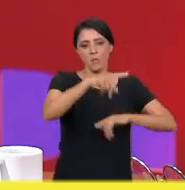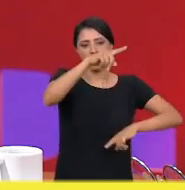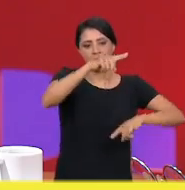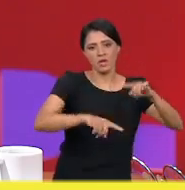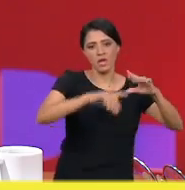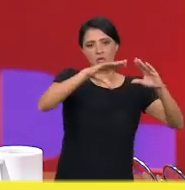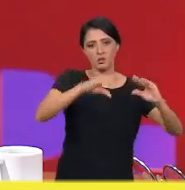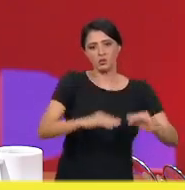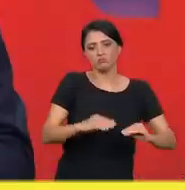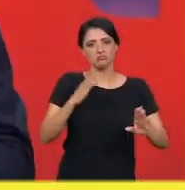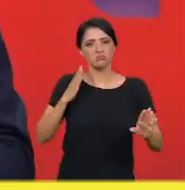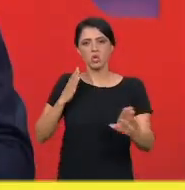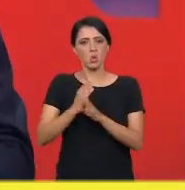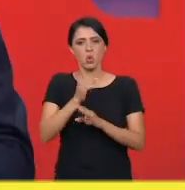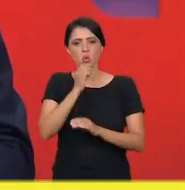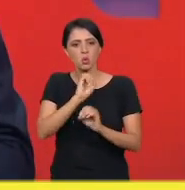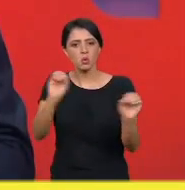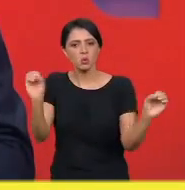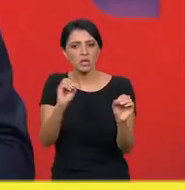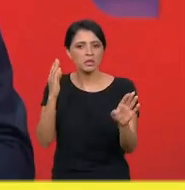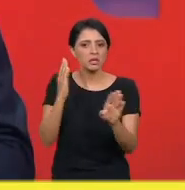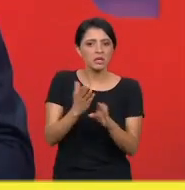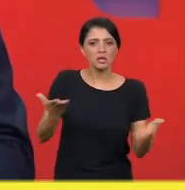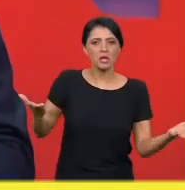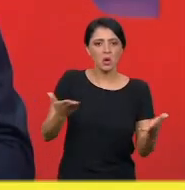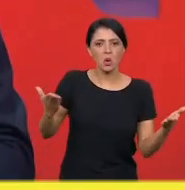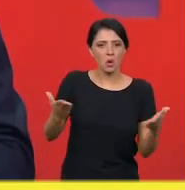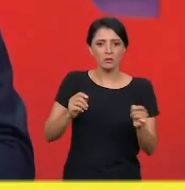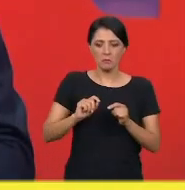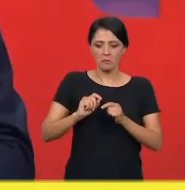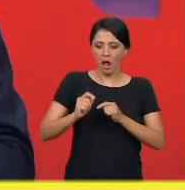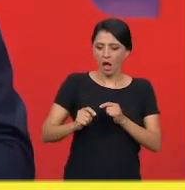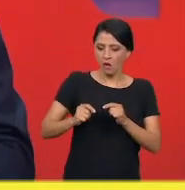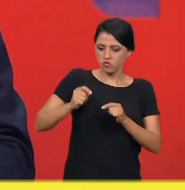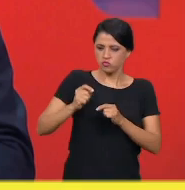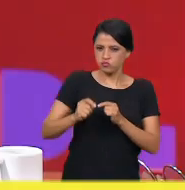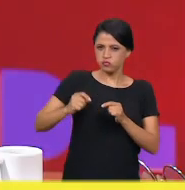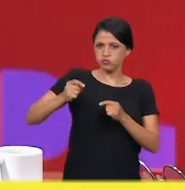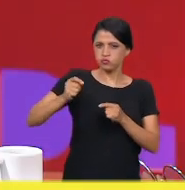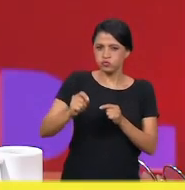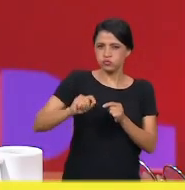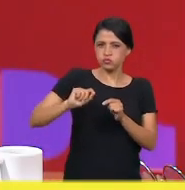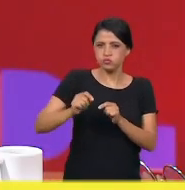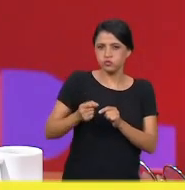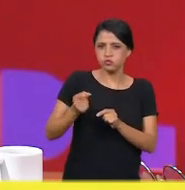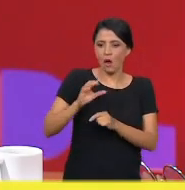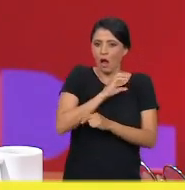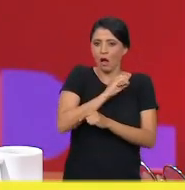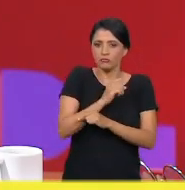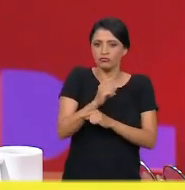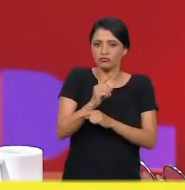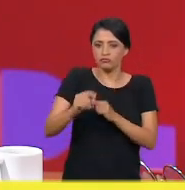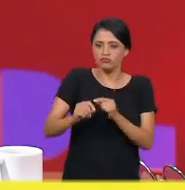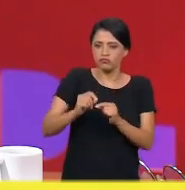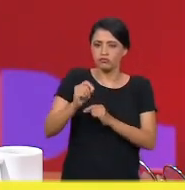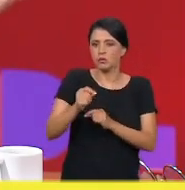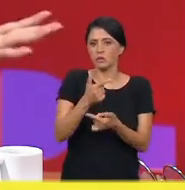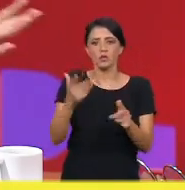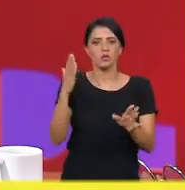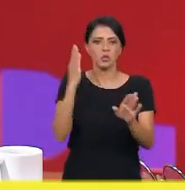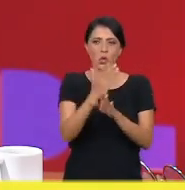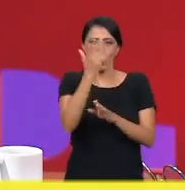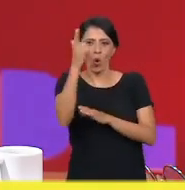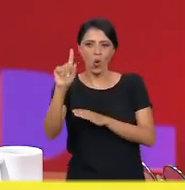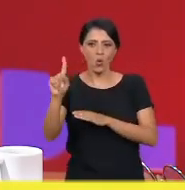encontrou nada a respeito disso até hoje, nenhum acelerador de partículas, e também no universo não foram medidas essas partículas extras